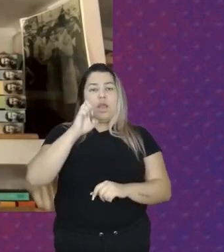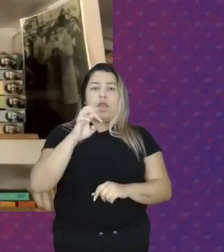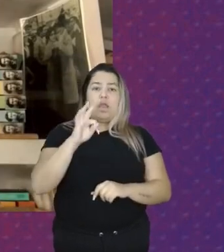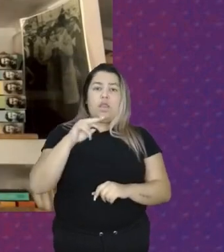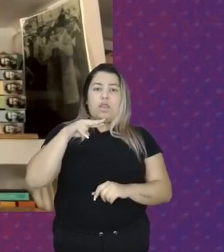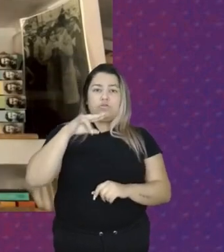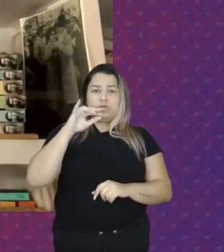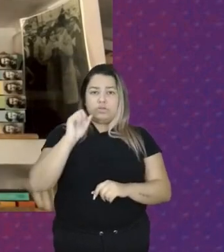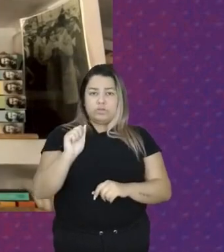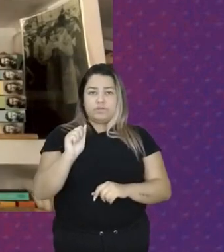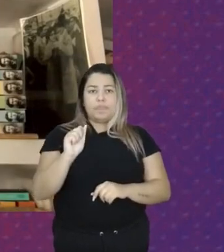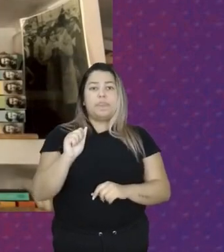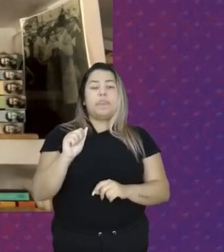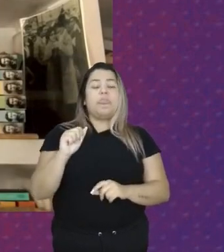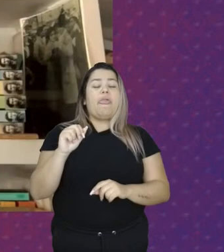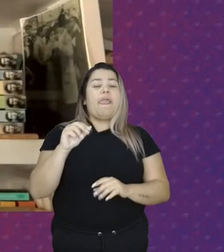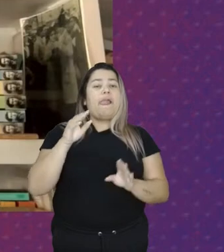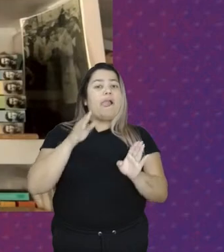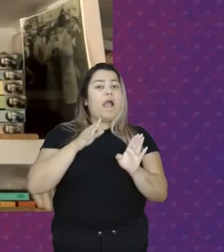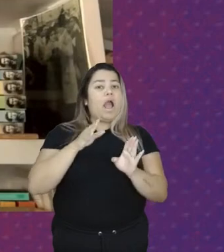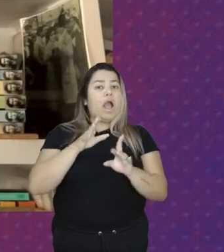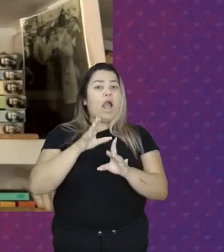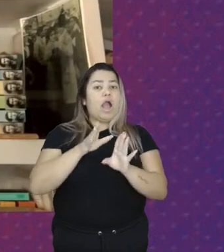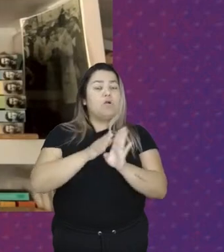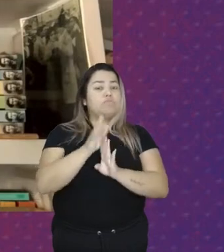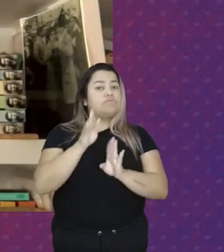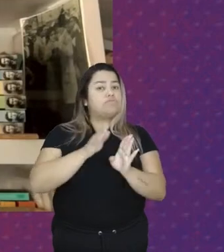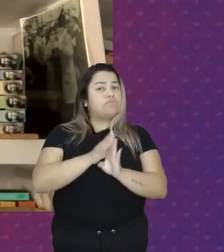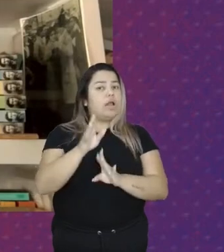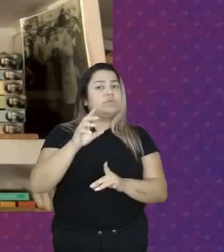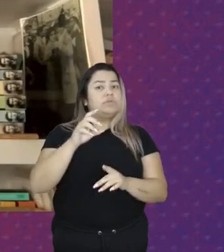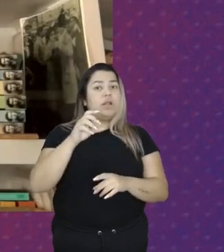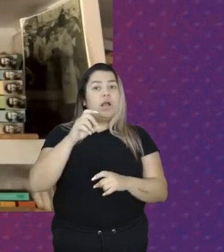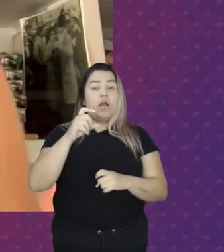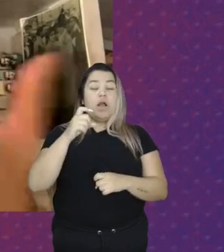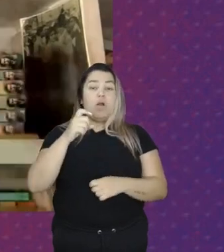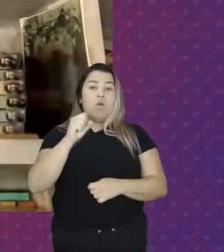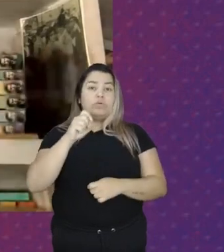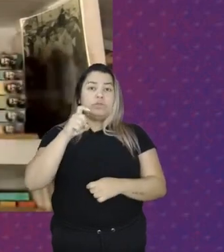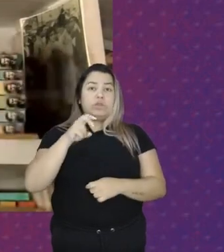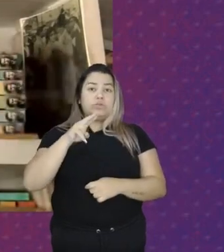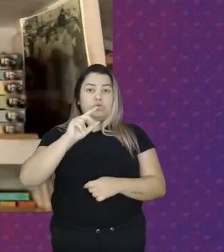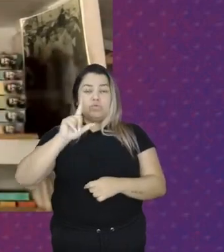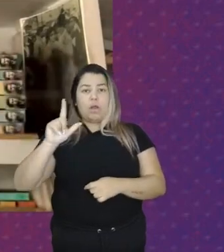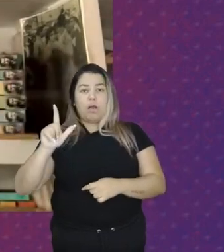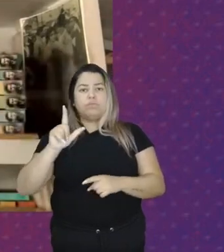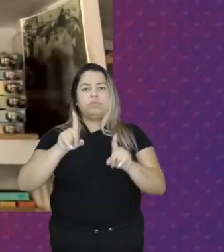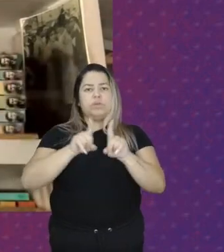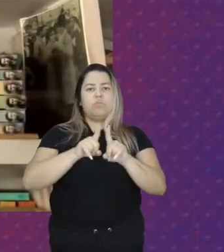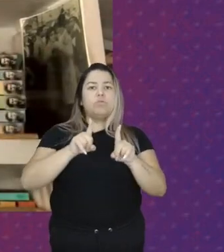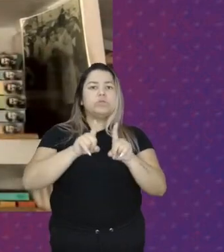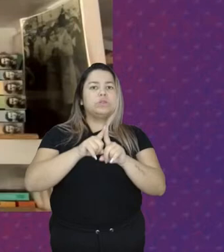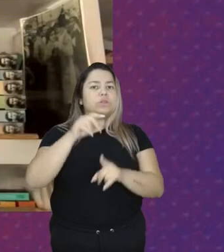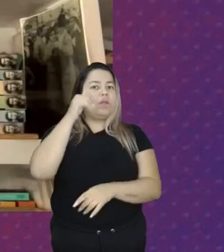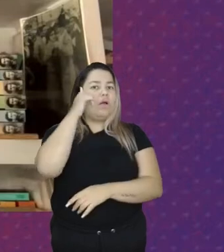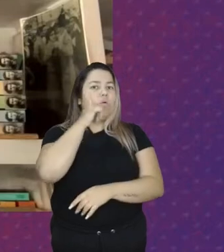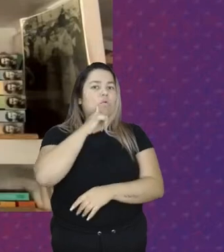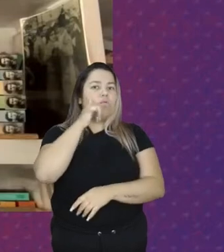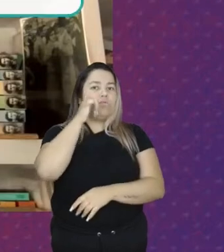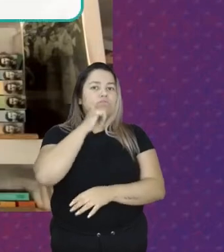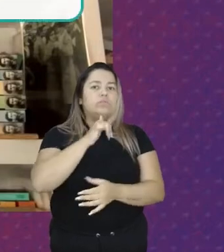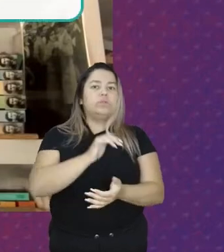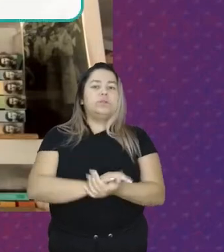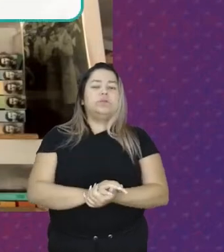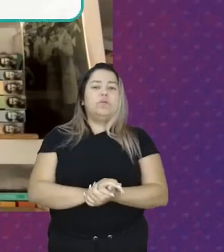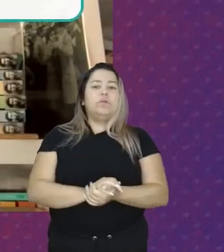étnica, a orientação sexual, que envolve a condição da mulher e aquilo que a gente